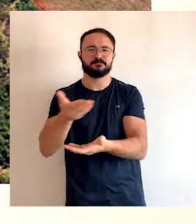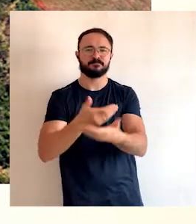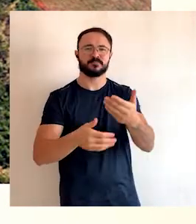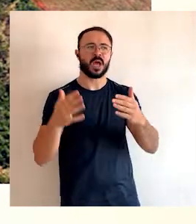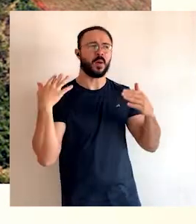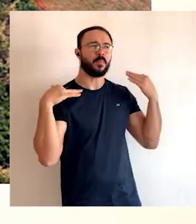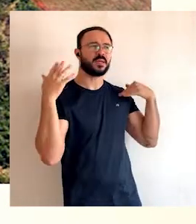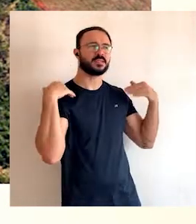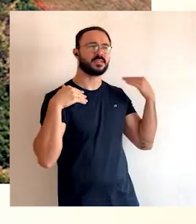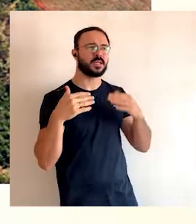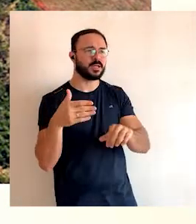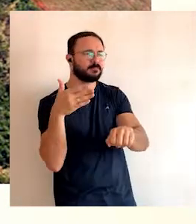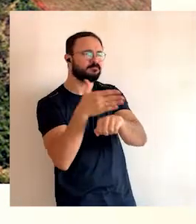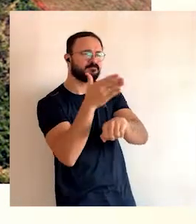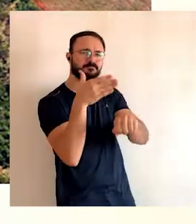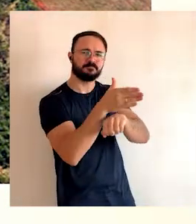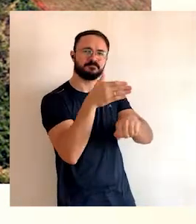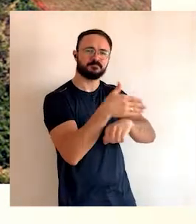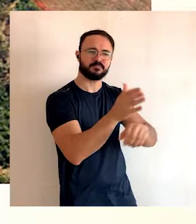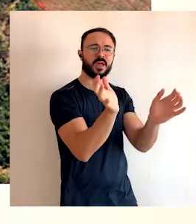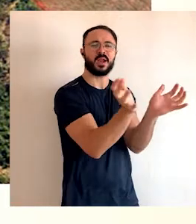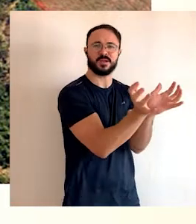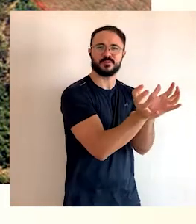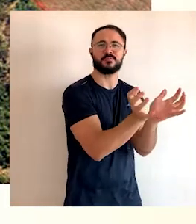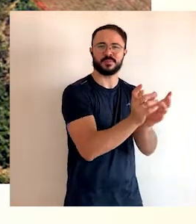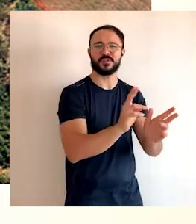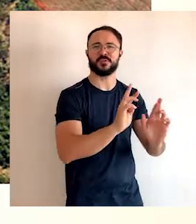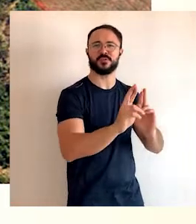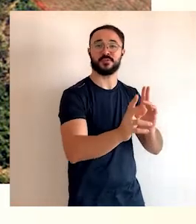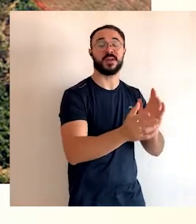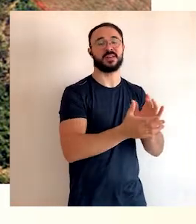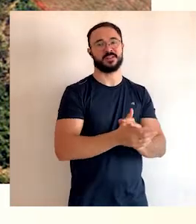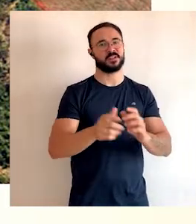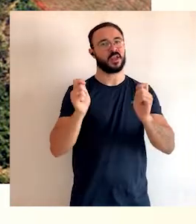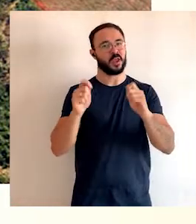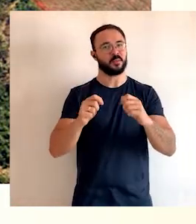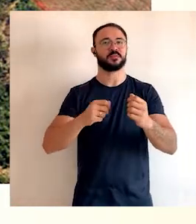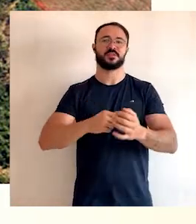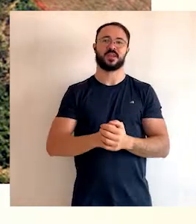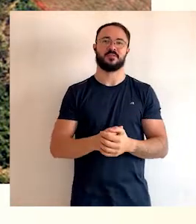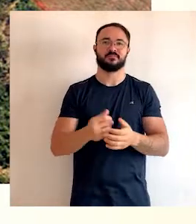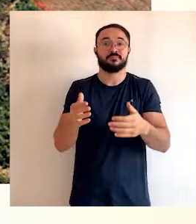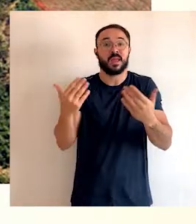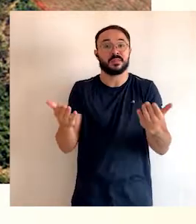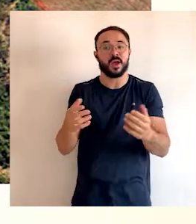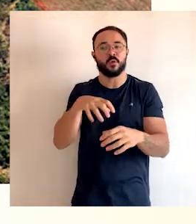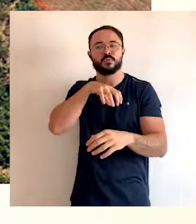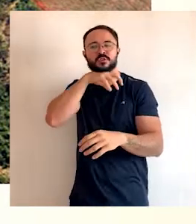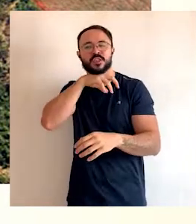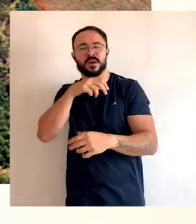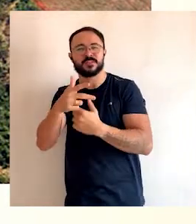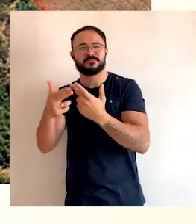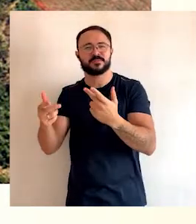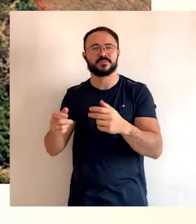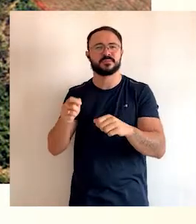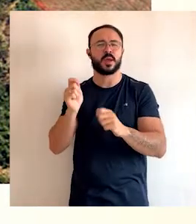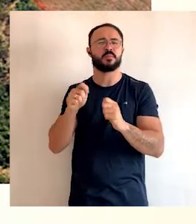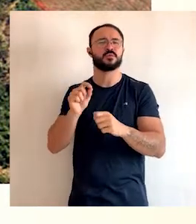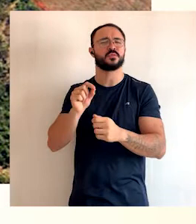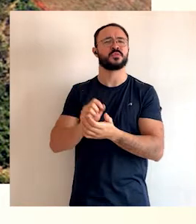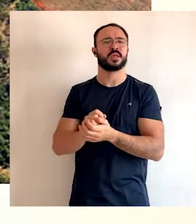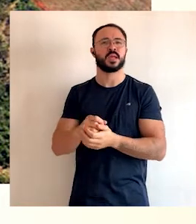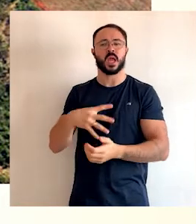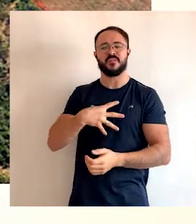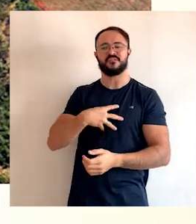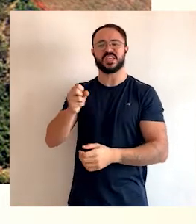Possibilita o fluxo gênico, então se você tem reprodução de animais, a polinização de plantas, então você tem os genes transitando